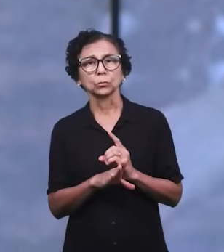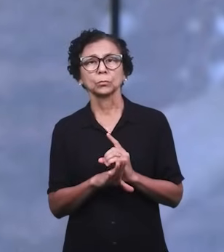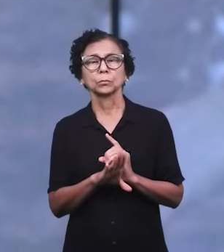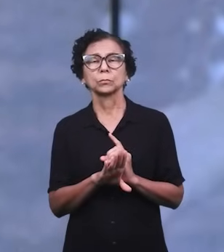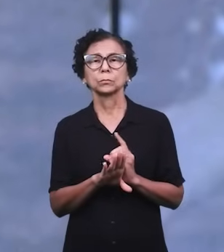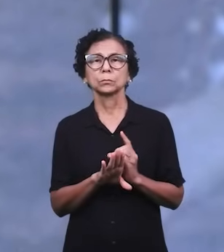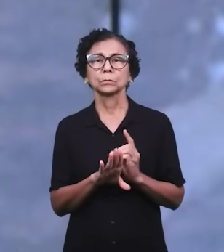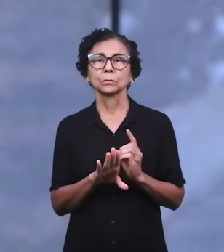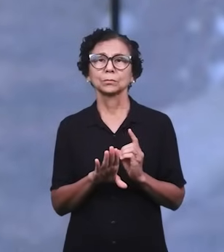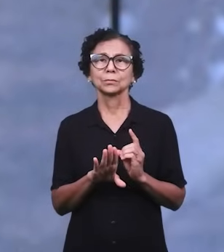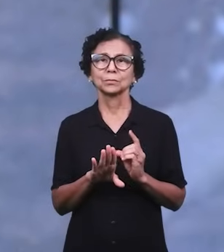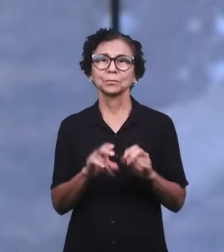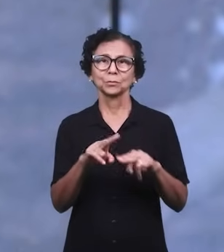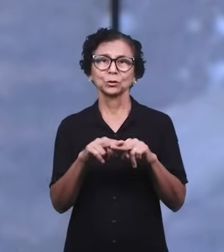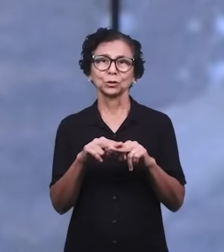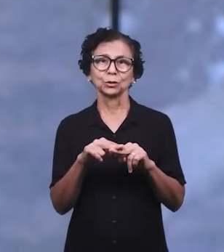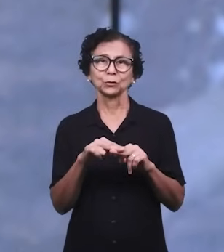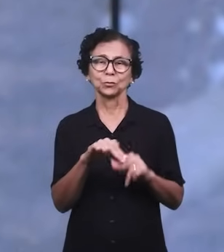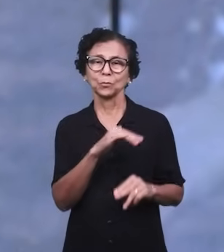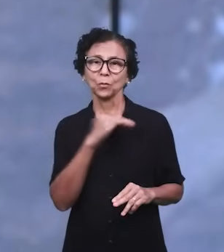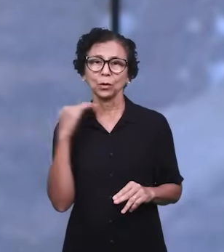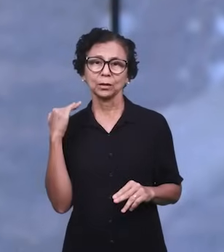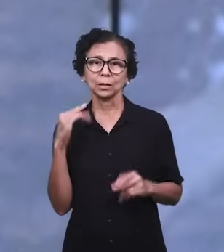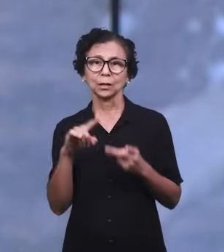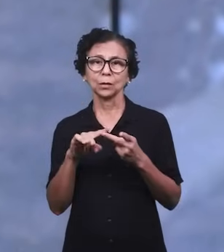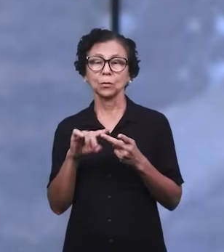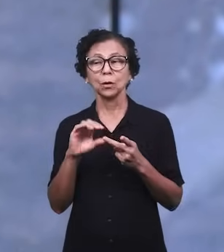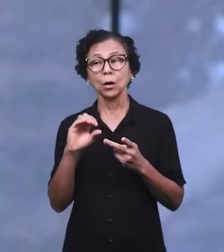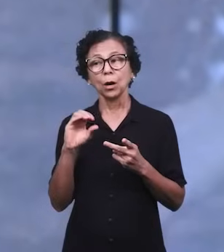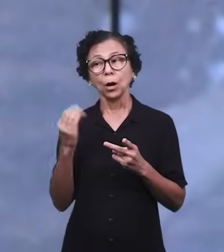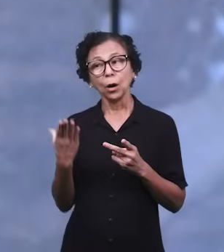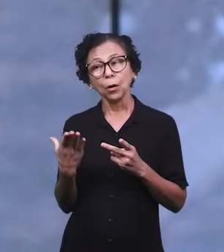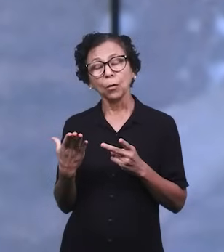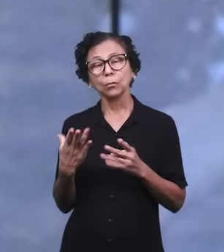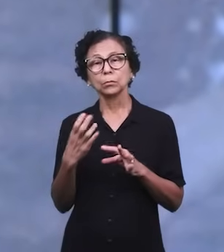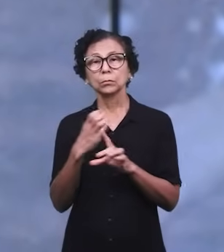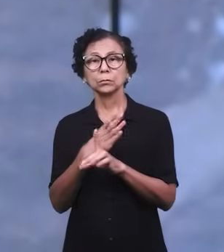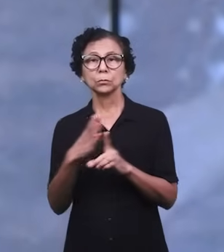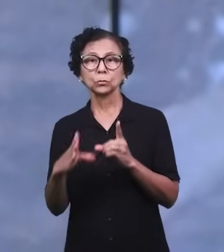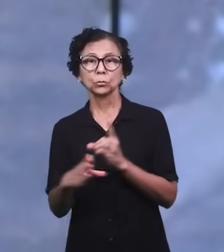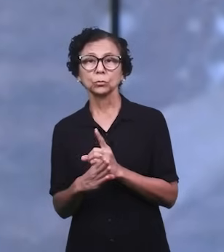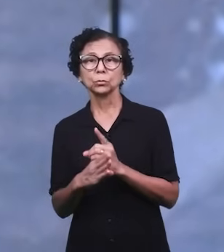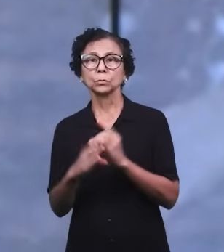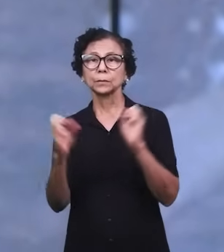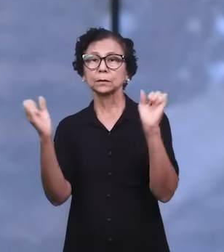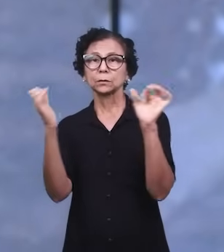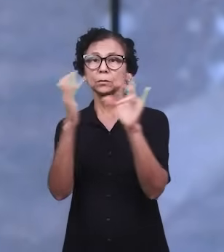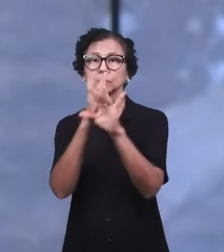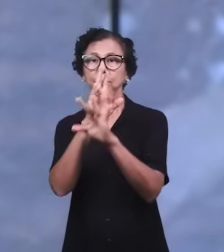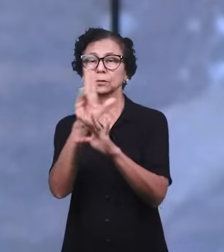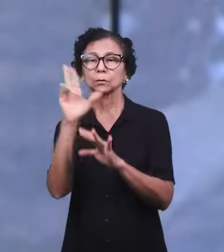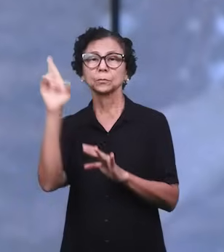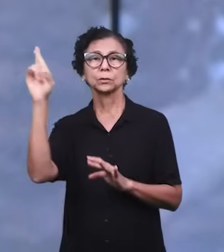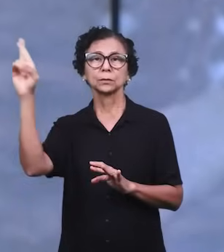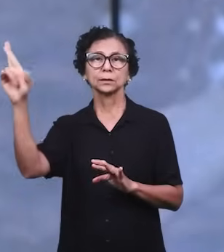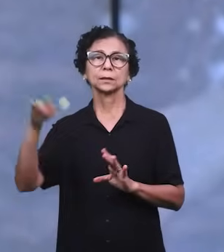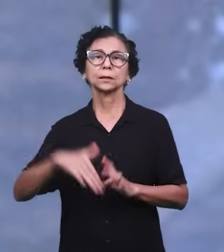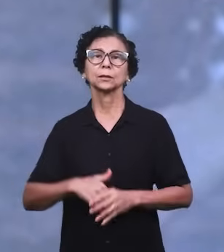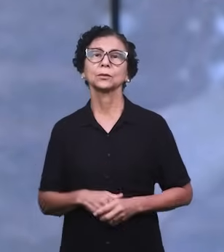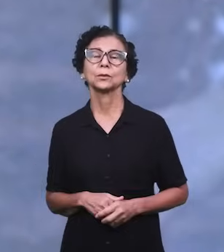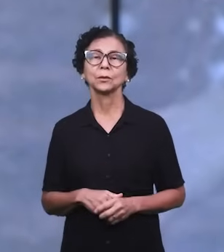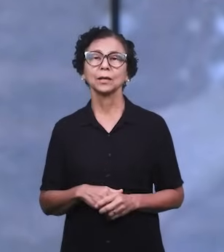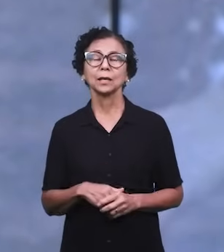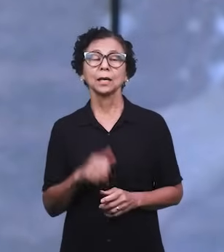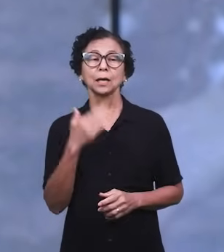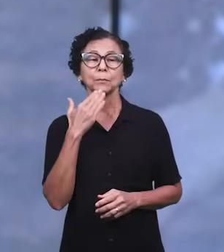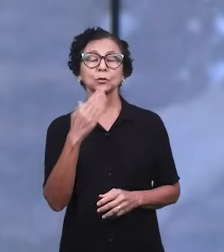culto. E eles assentiram ali, concordaram, e de fato o Senhor deu uma bênção, houve o culto de glorificação, e os médicos